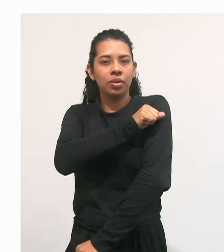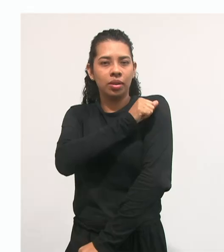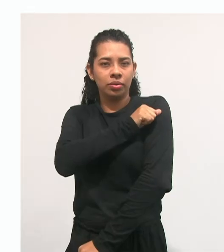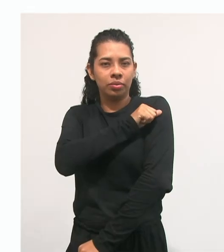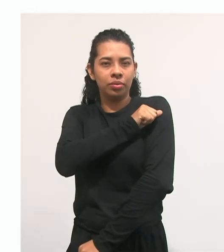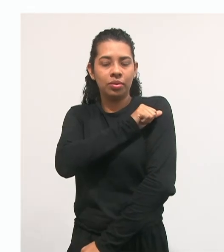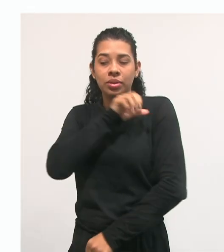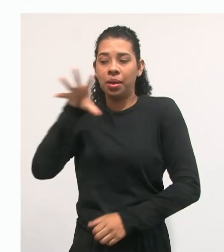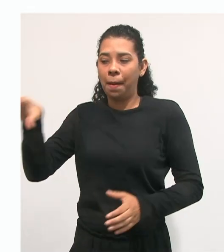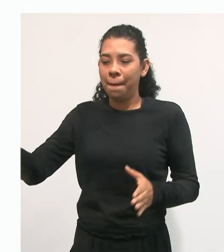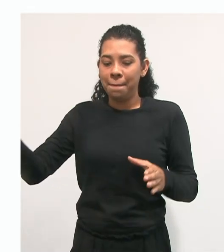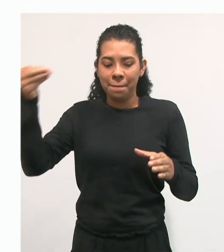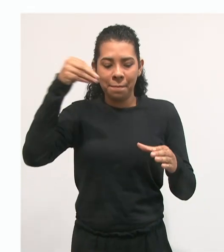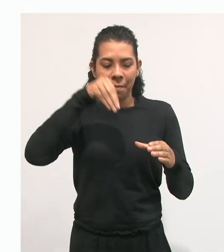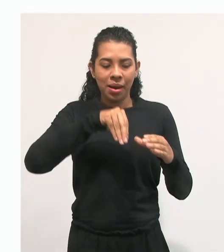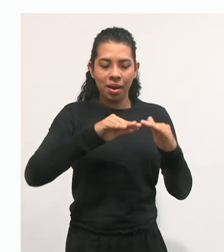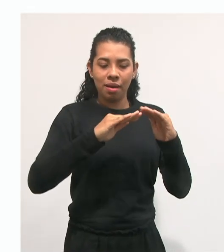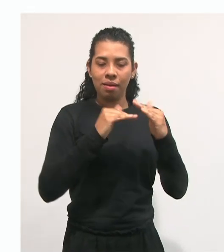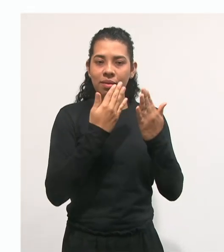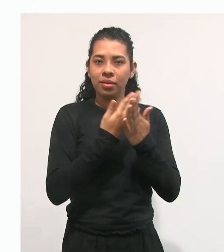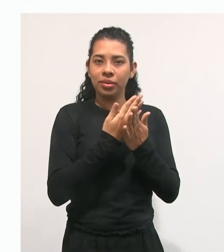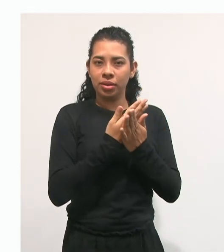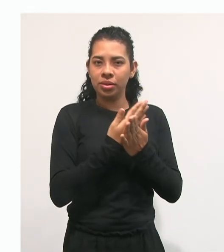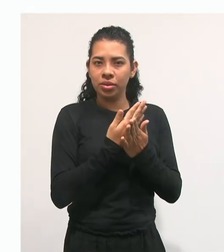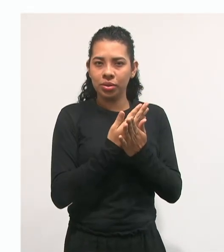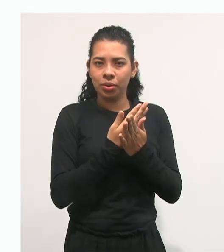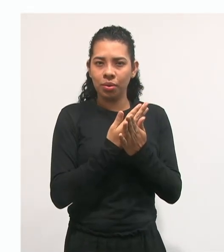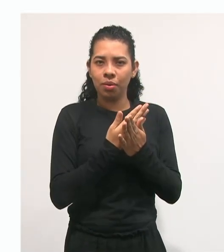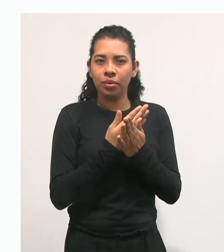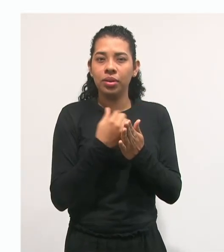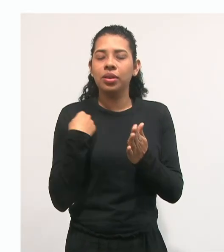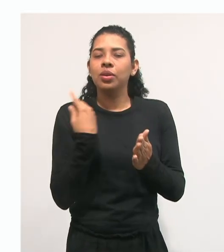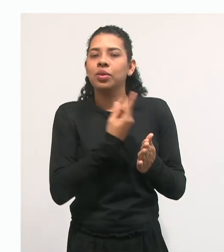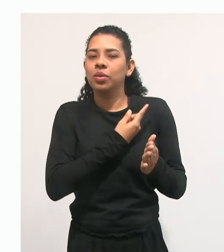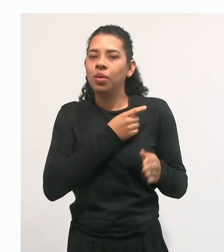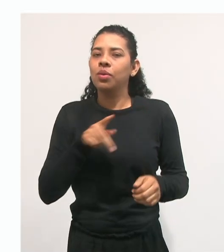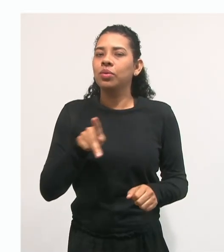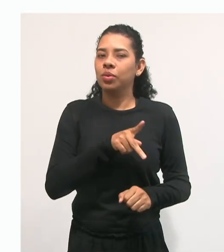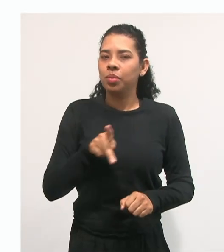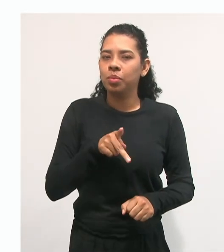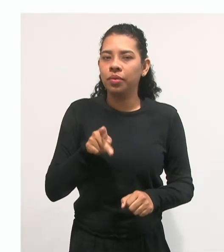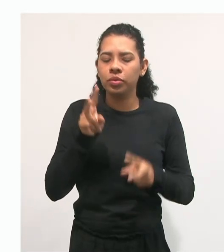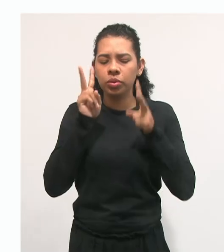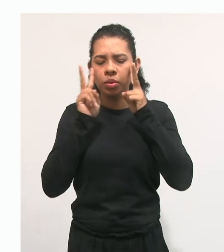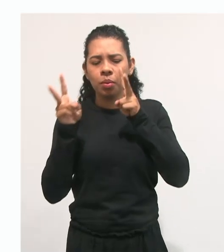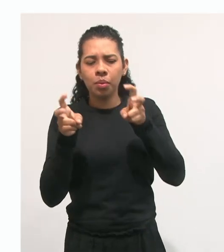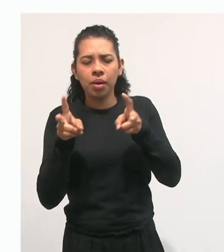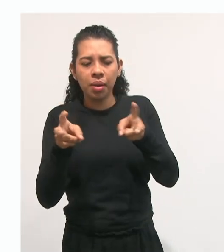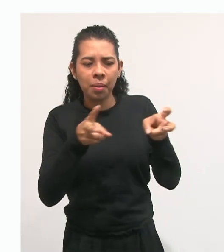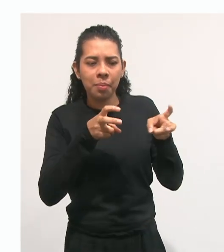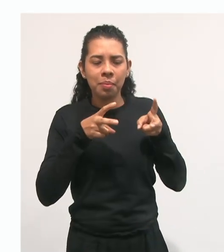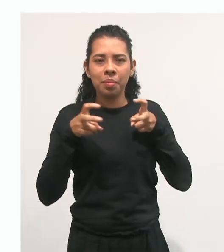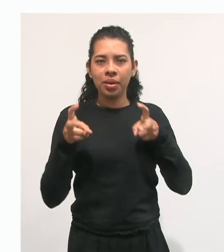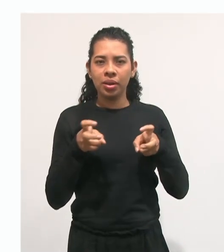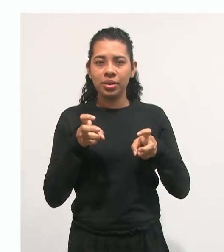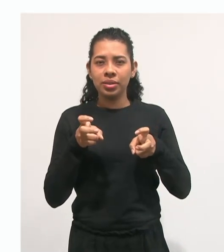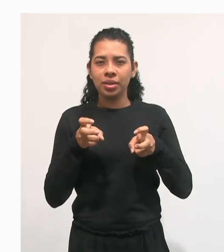tá? Principalmente, quando a gente tenta, como professor, detectar o conhecimento prévio dos